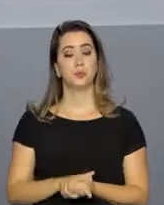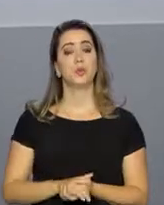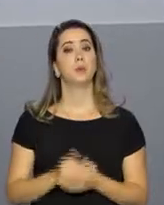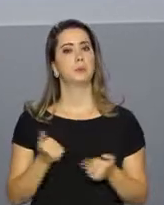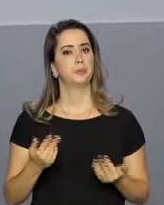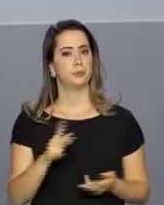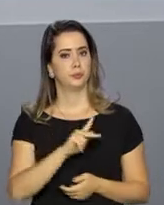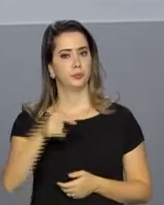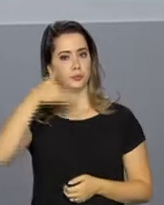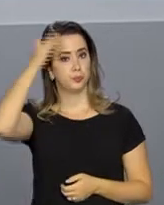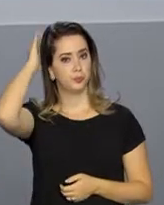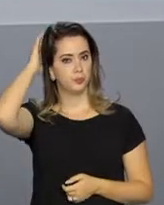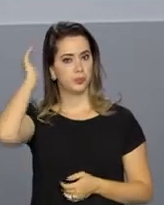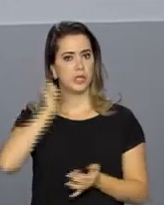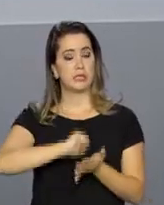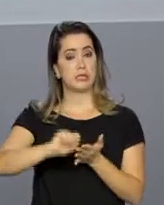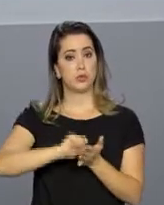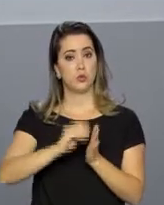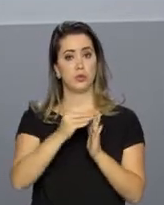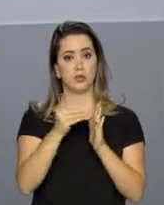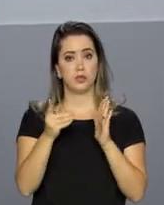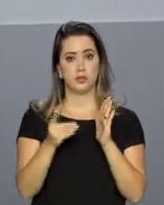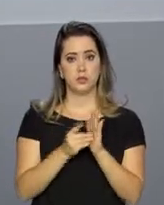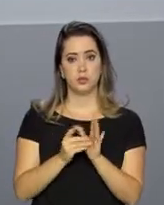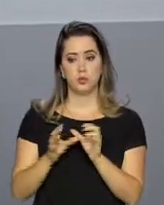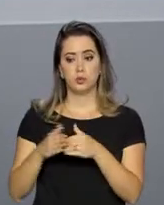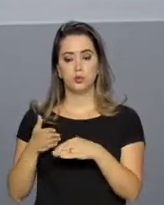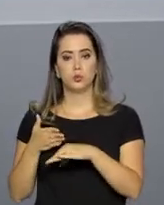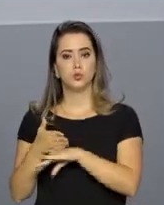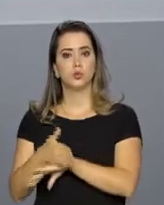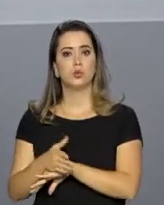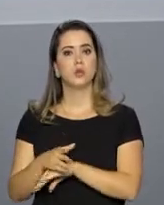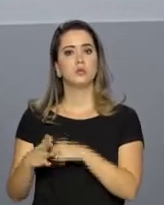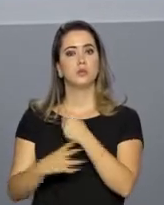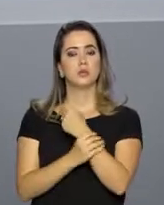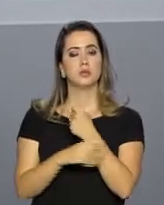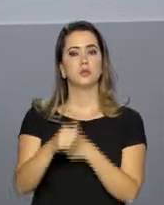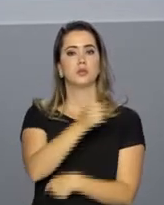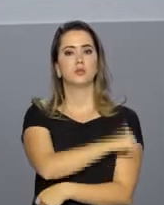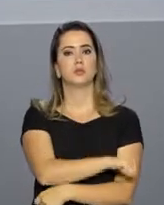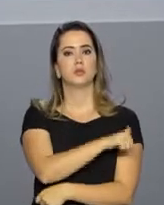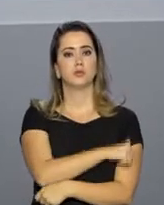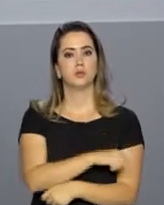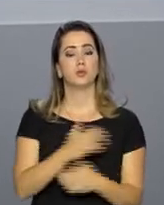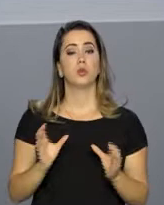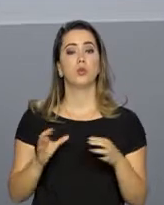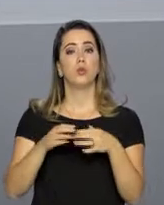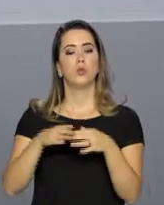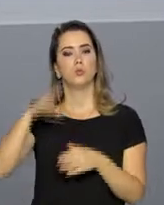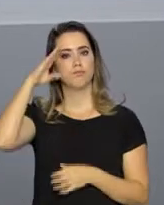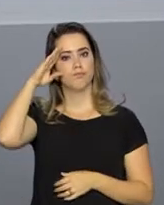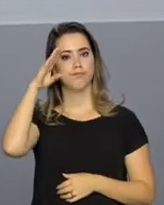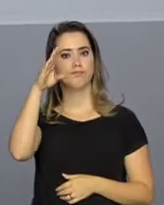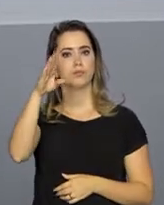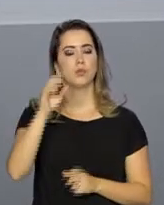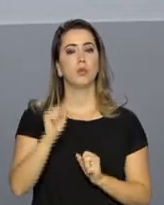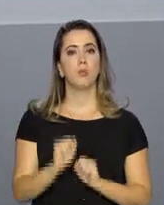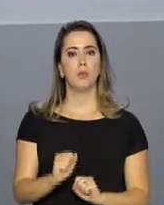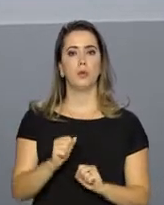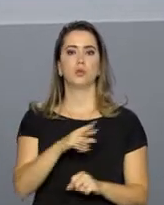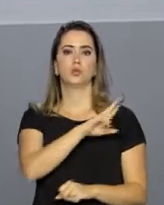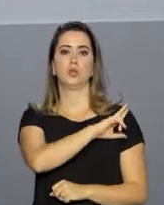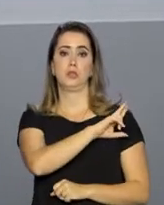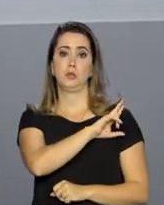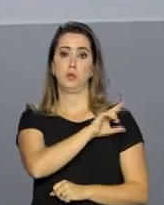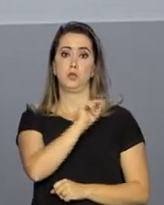o presidente michel temer assinou decreto de intervenção federal na segurança do rio de janeiro agora as forças armadas assume a